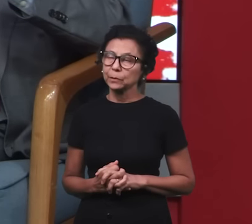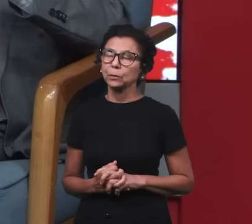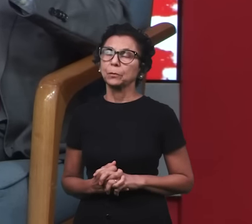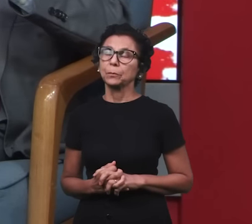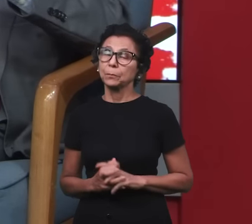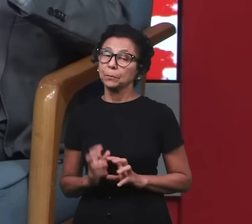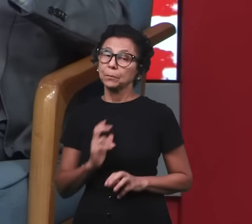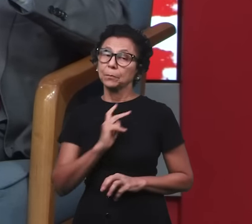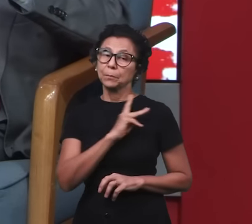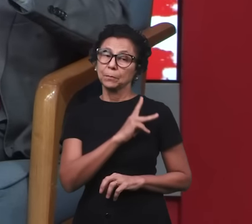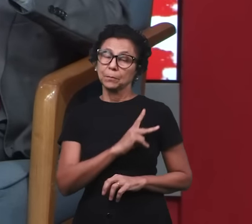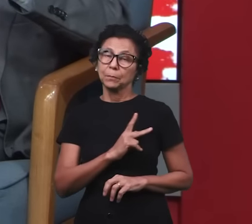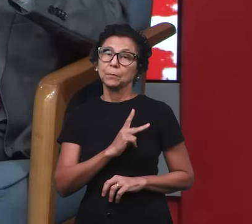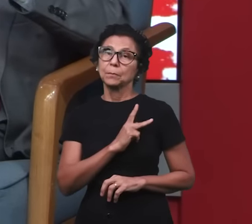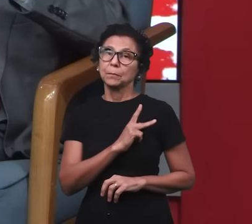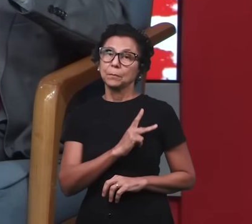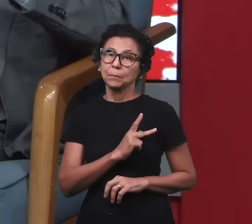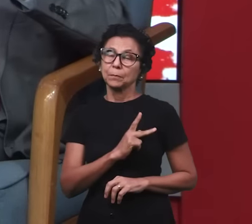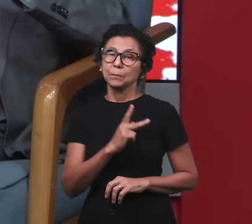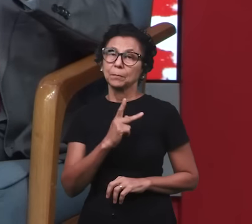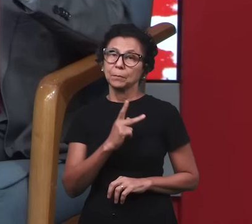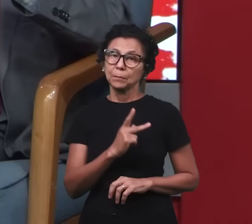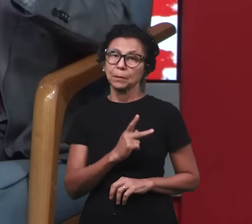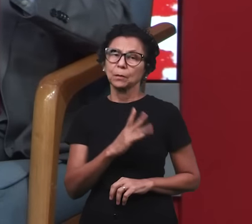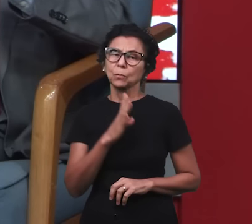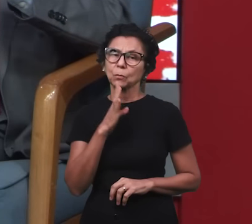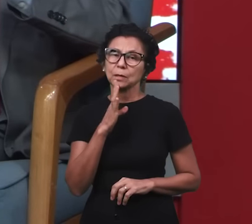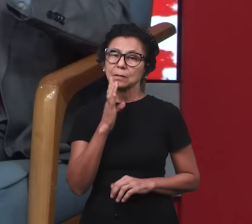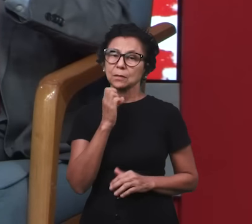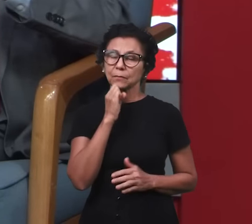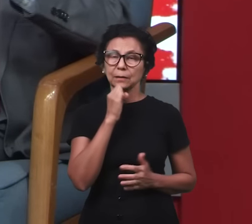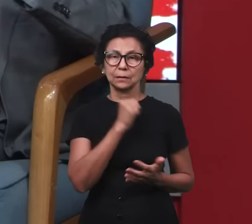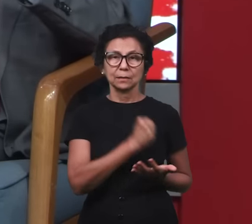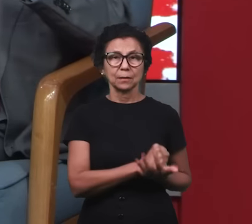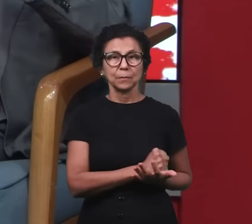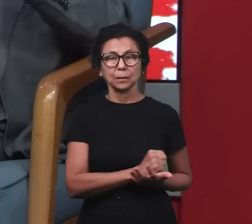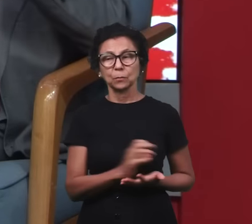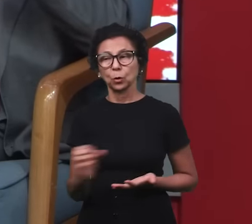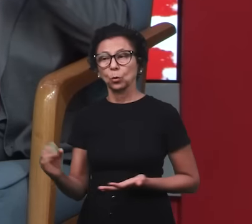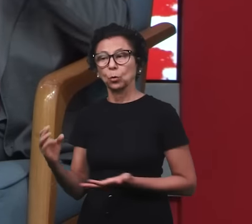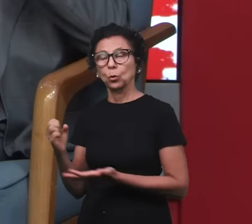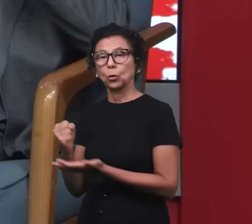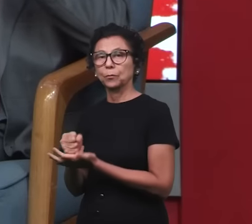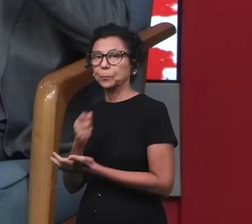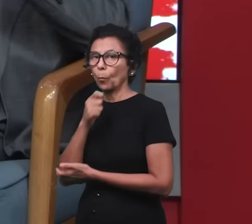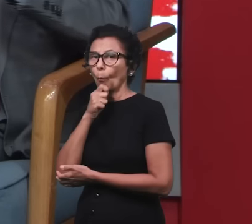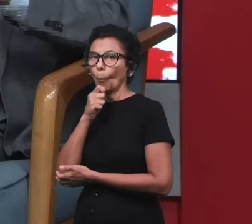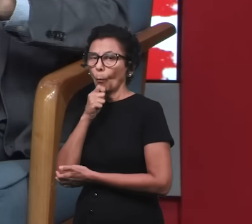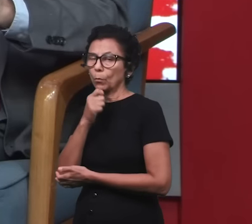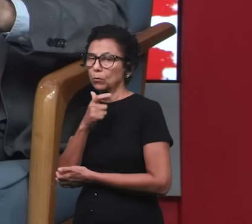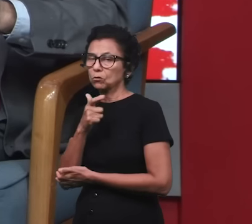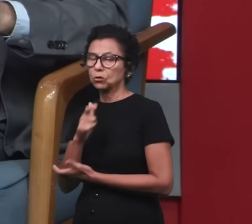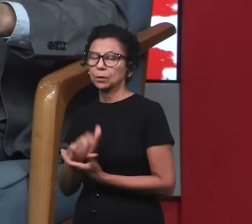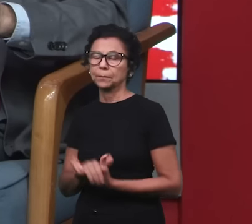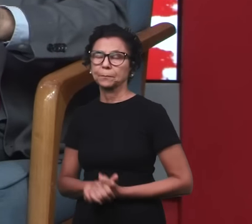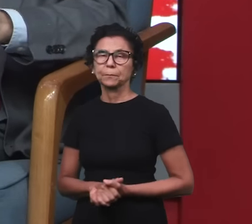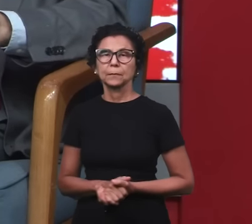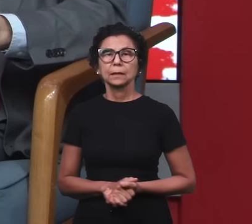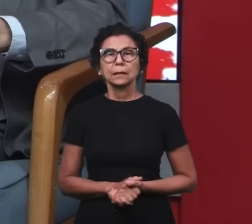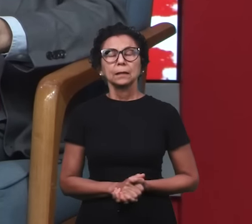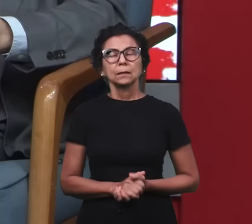Paulo conhecia o Velho Testamento e não existia ainda o Novo Testamento. Então nós vamos ver a partir dos